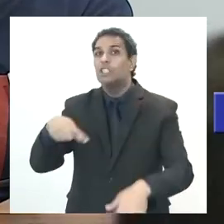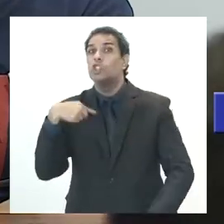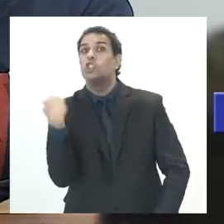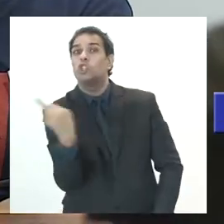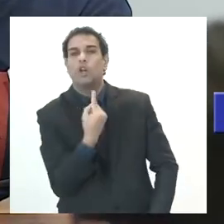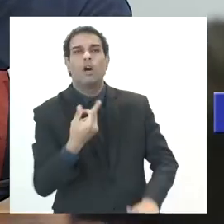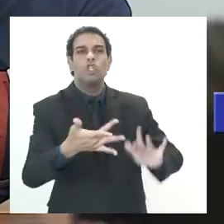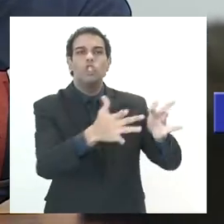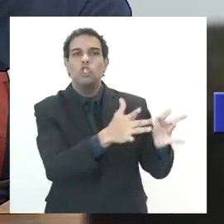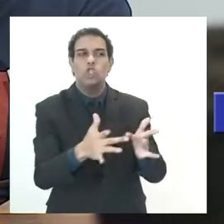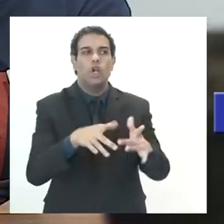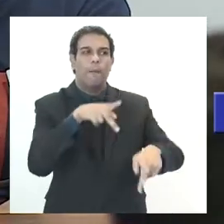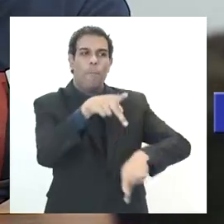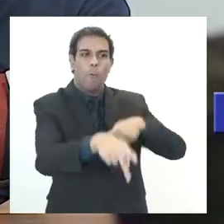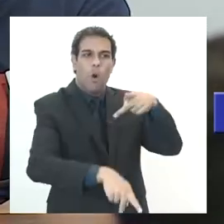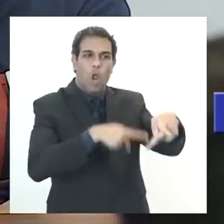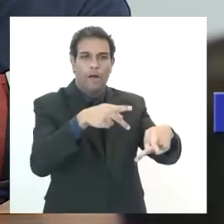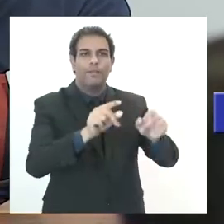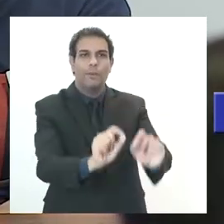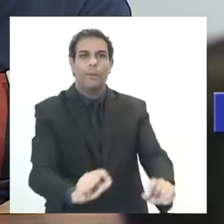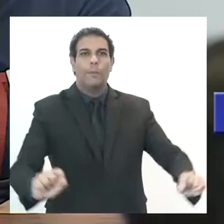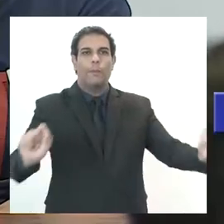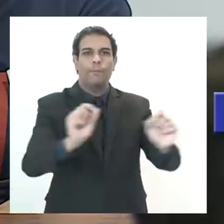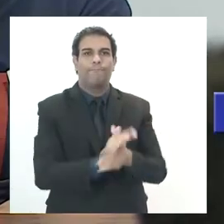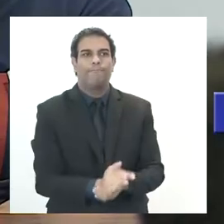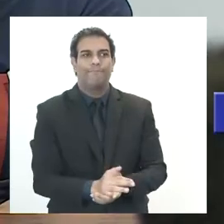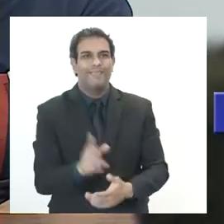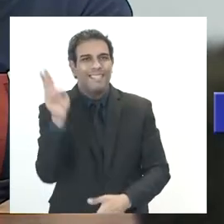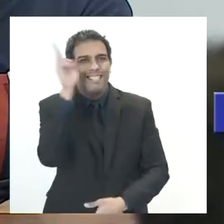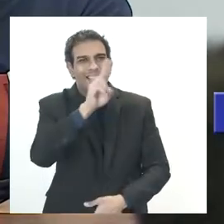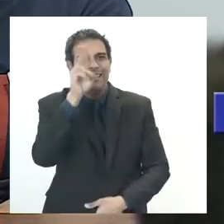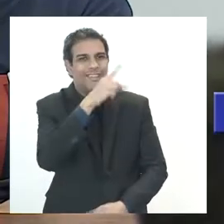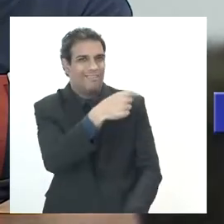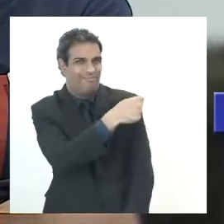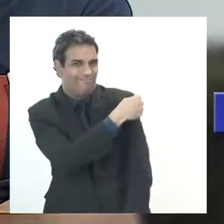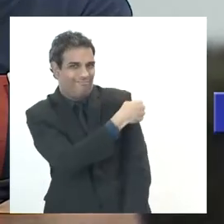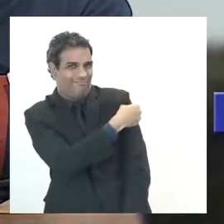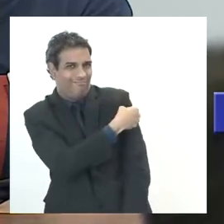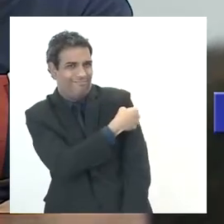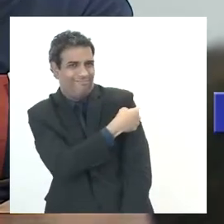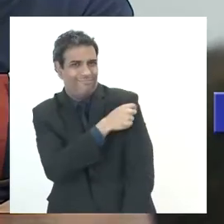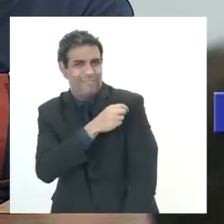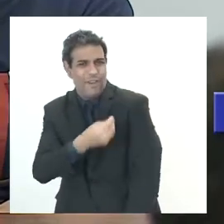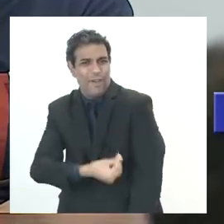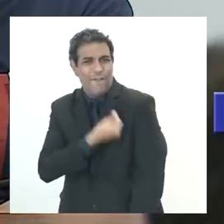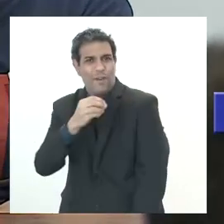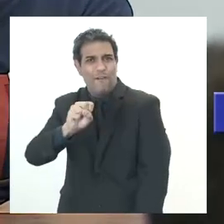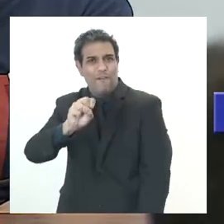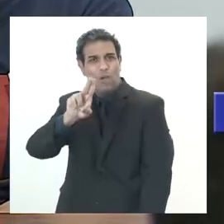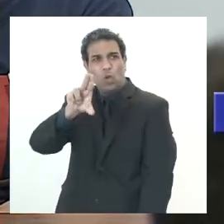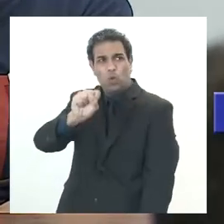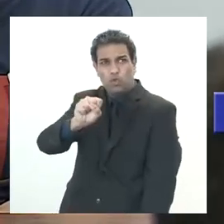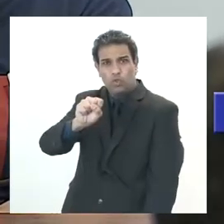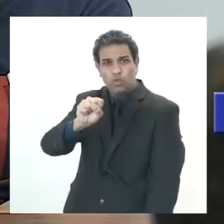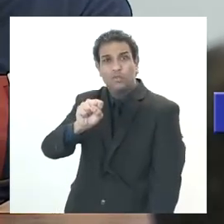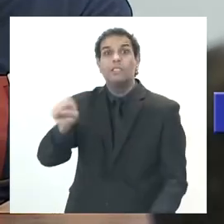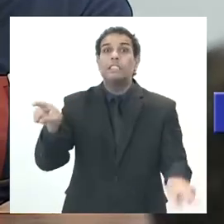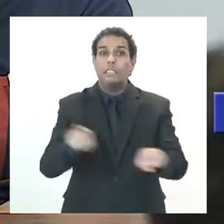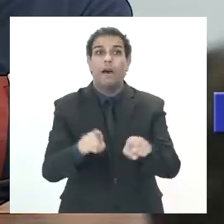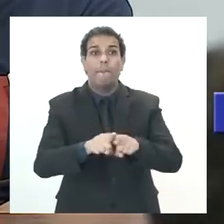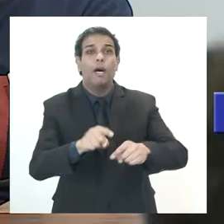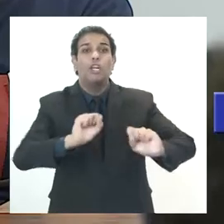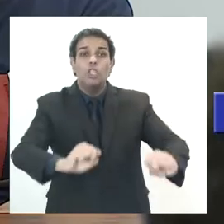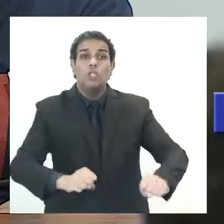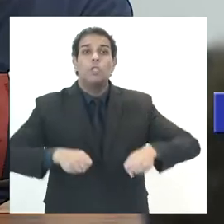também tá dialogando com a população que quando vai lá fazer sua vacinação vivo SUS mas não é só vivo SUS vamos